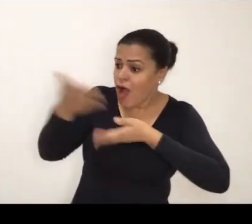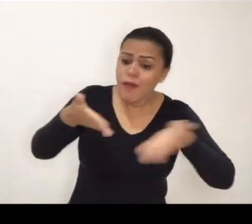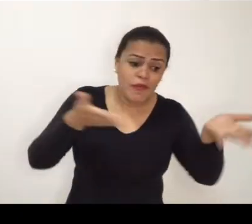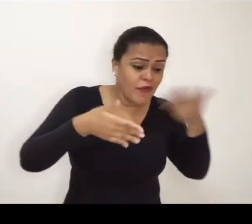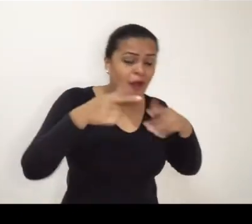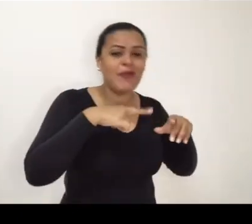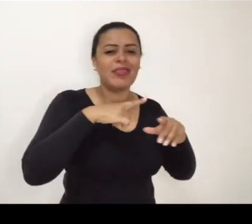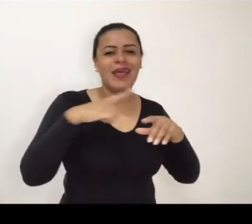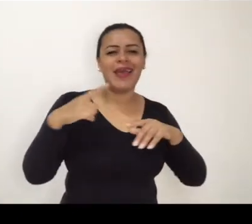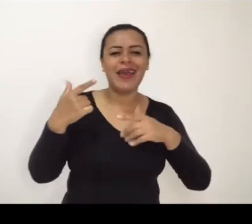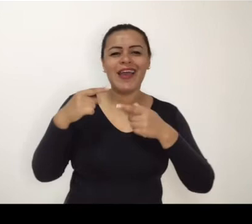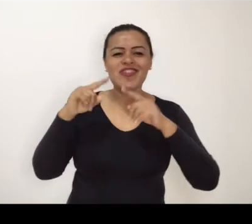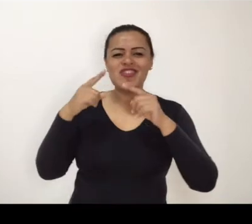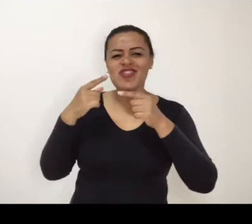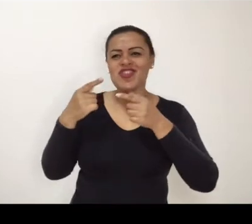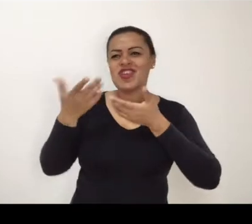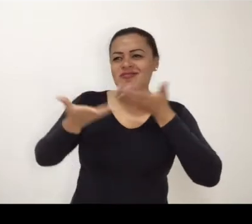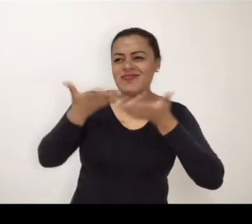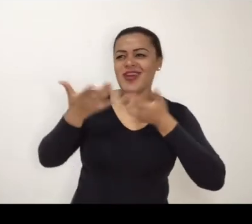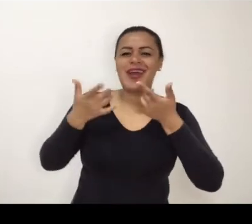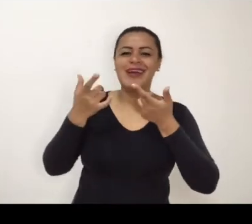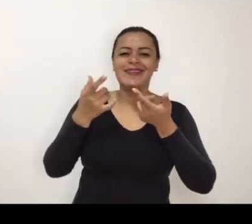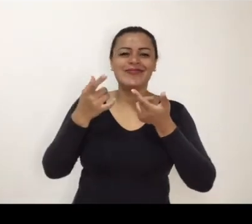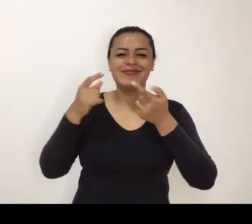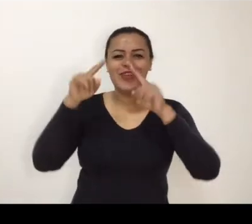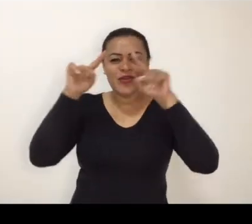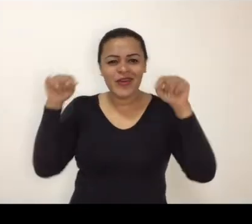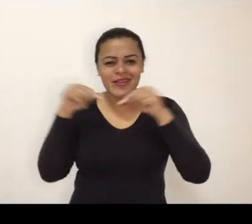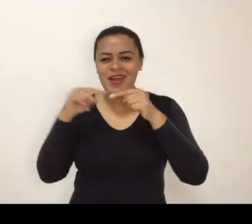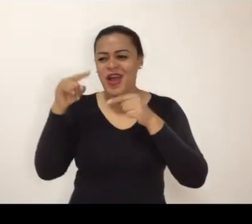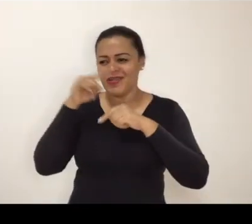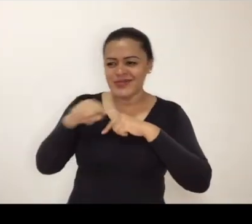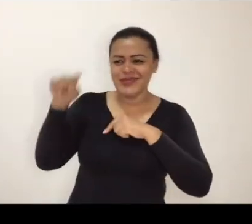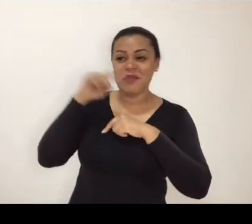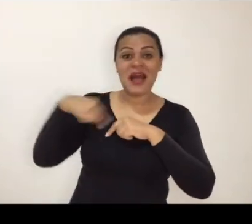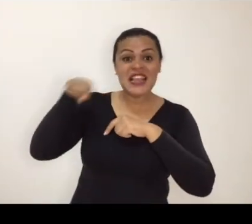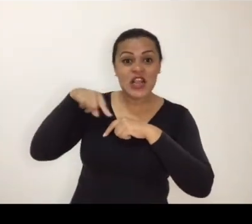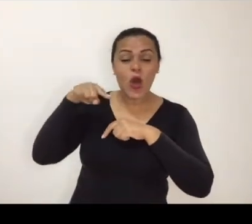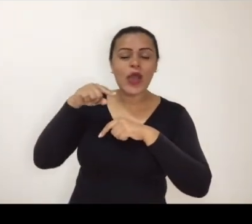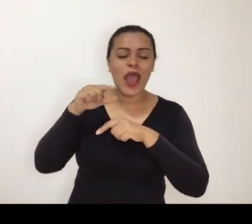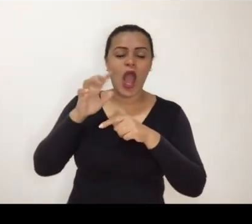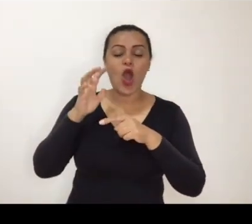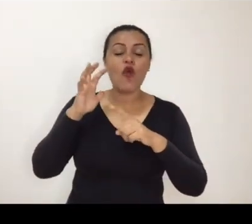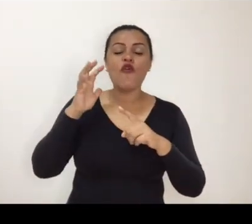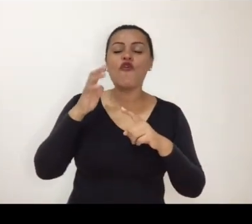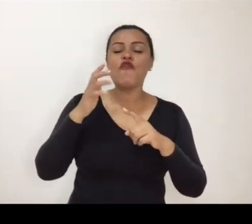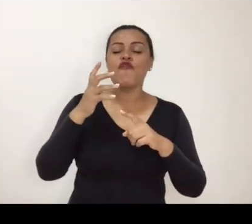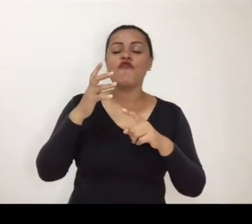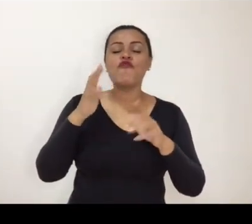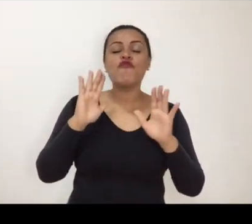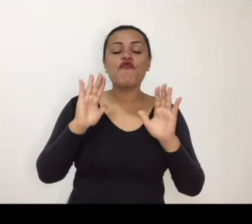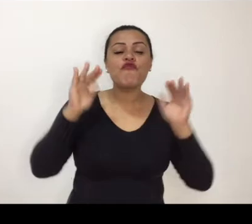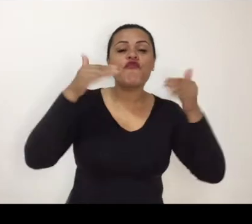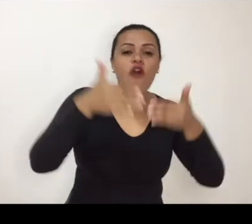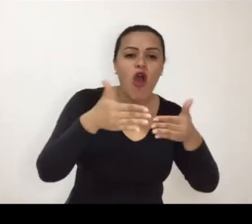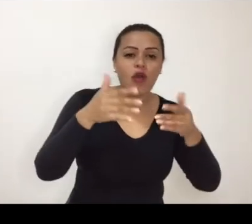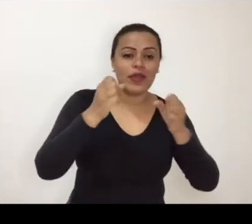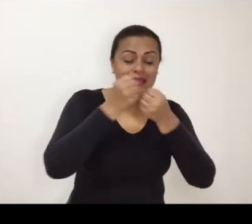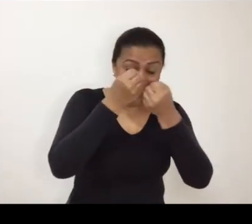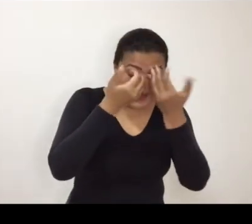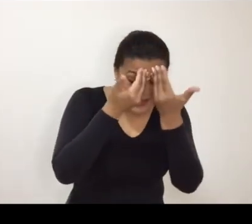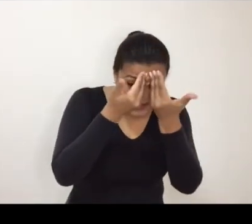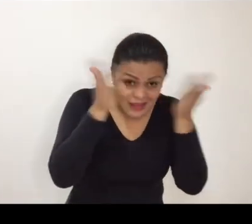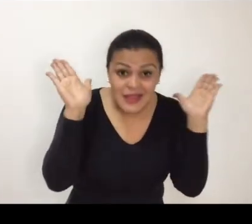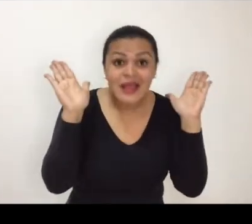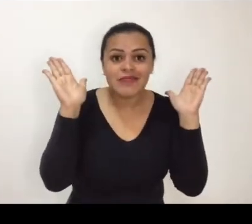geométrica. Enfim, foi uma experiência muito interessante que estava relacionada com isso, que dava um pouco conta desse absurdo do que era